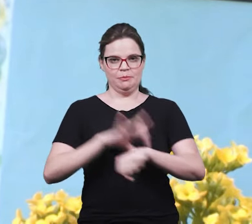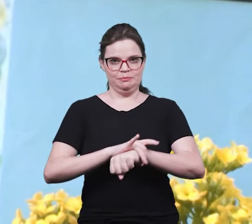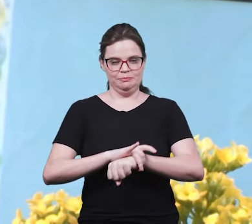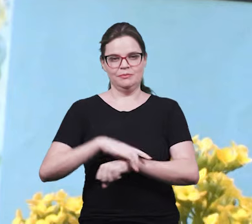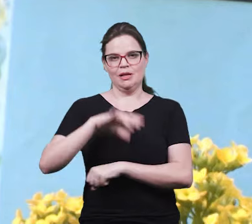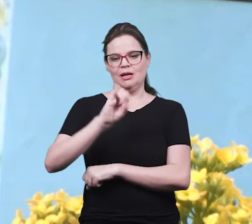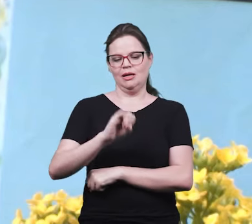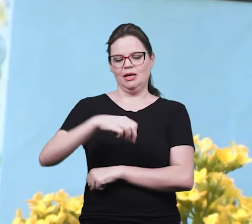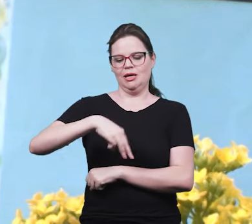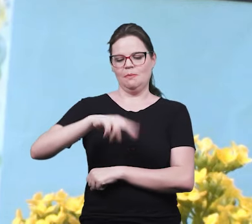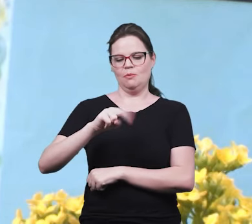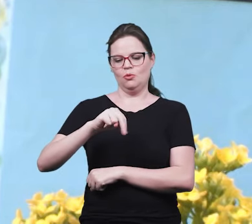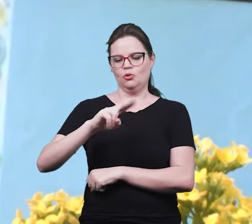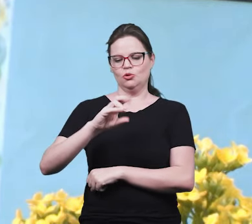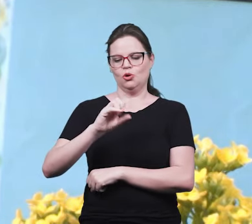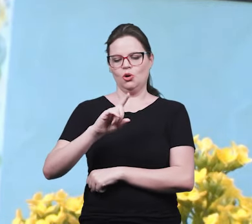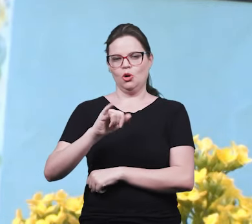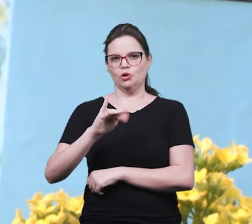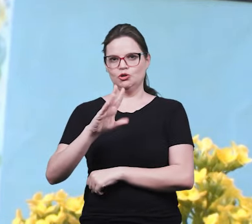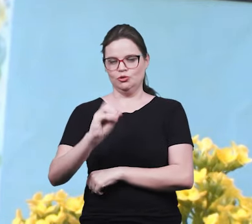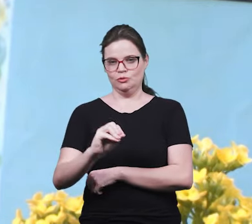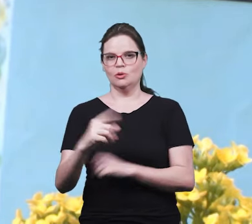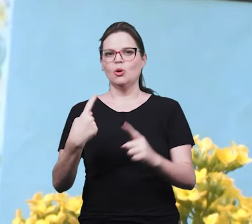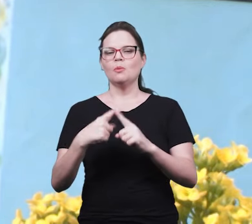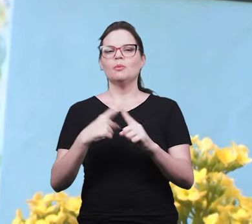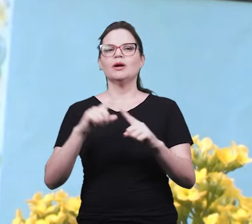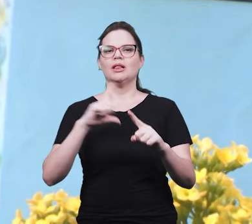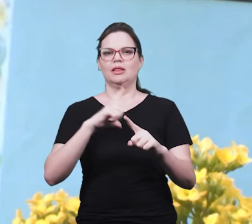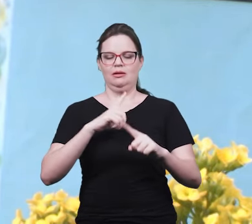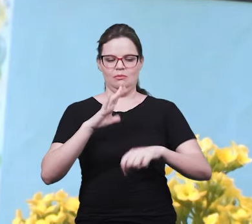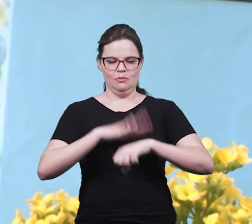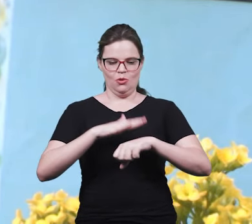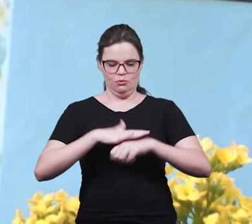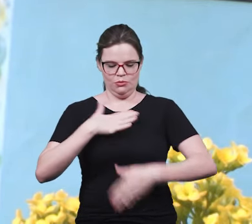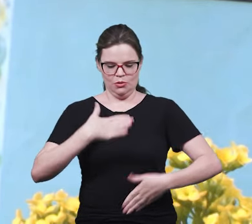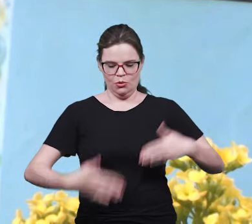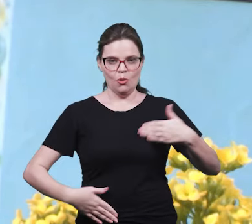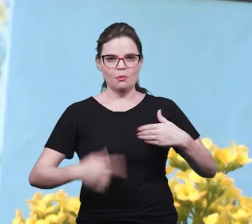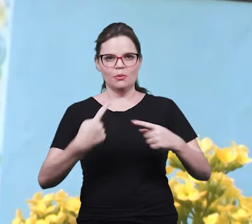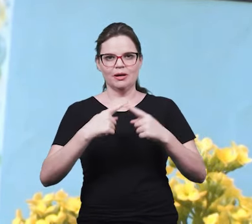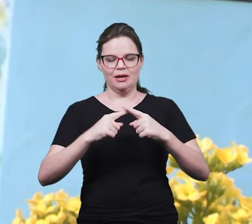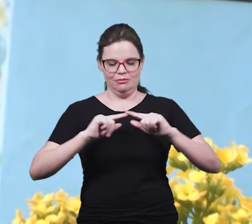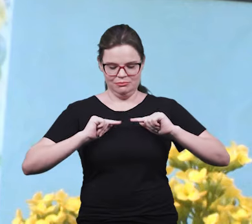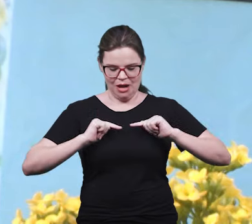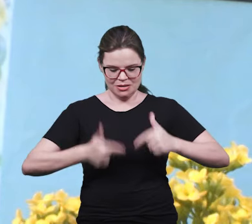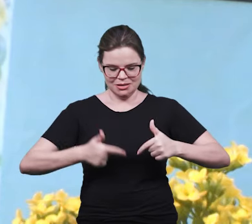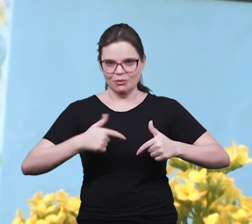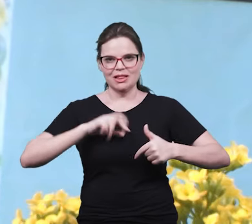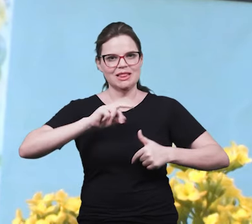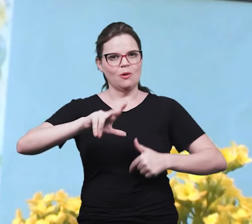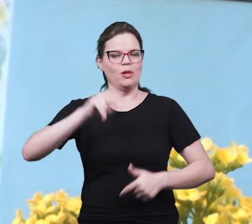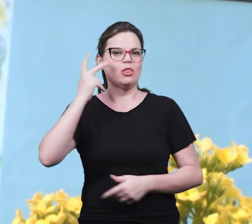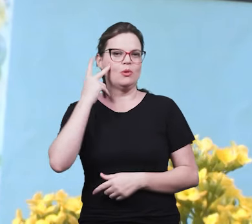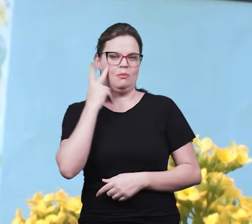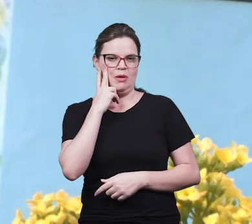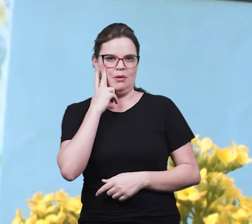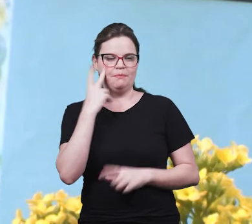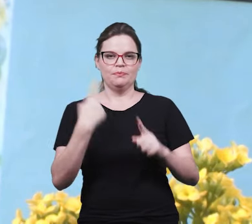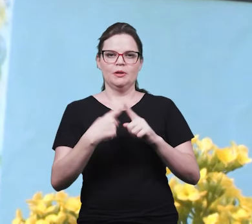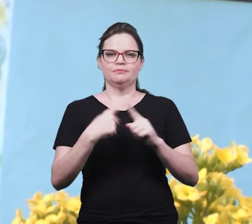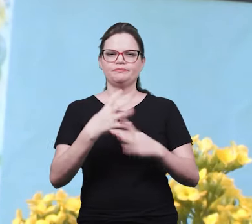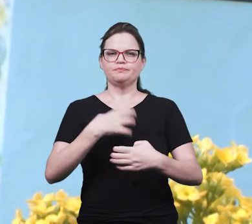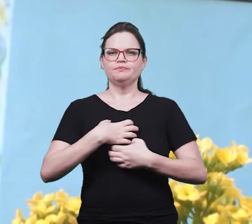atacar e destruir os tecidos saudáveis do próprio corpo, é um comportamento anormal do organismo. Os sintomas do